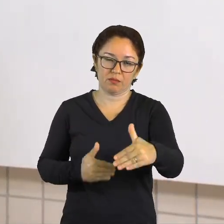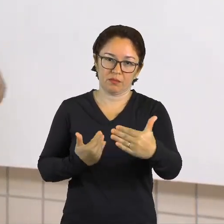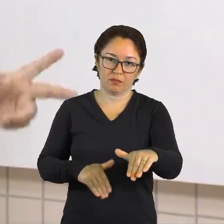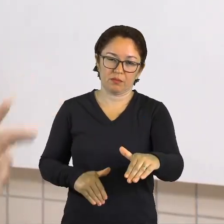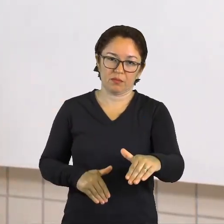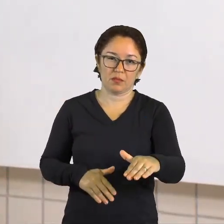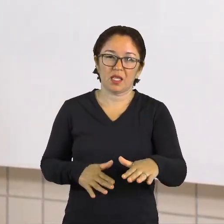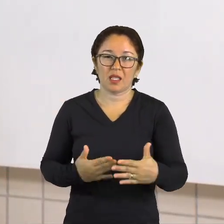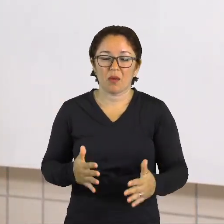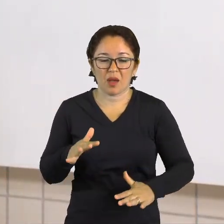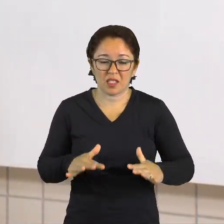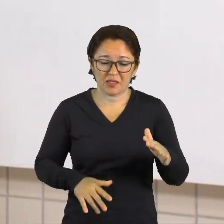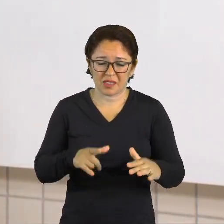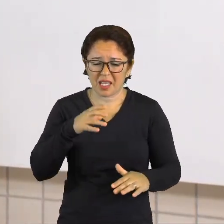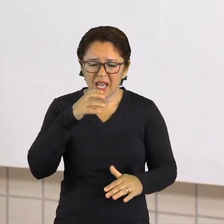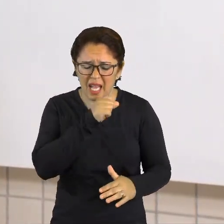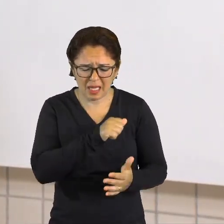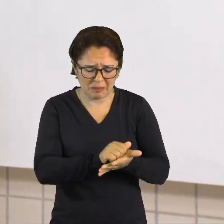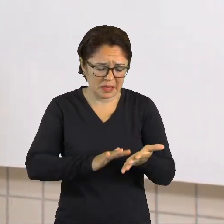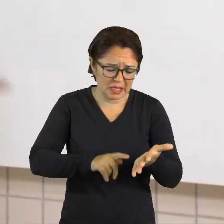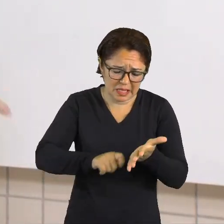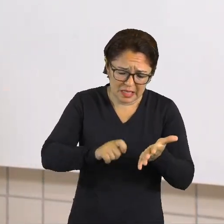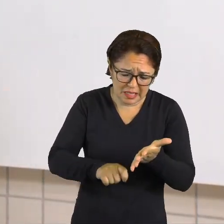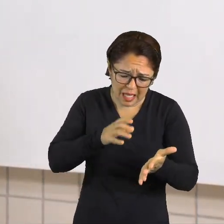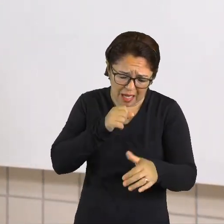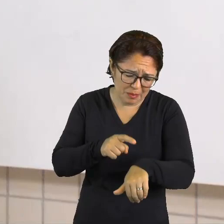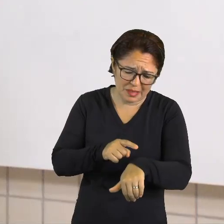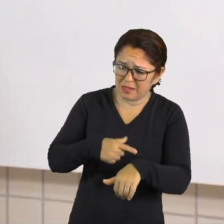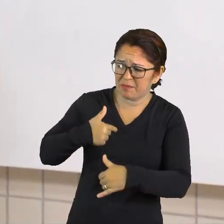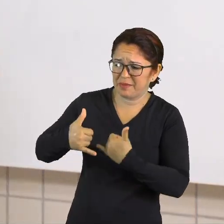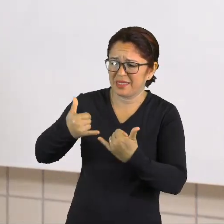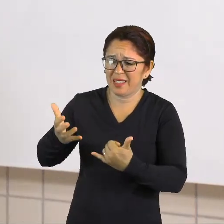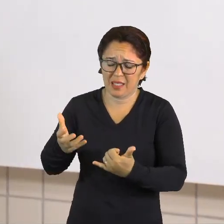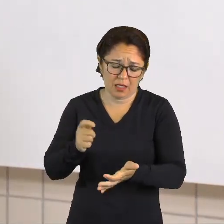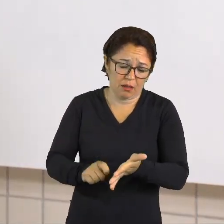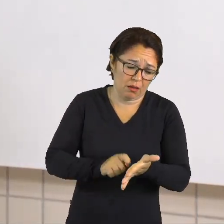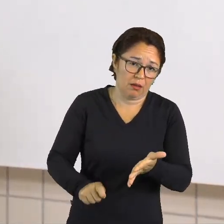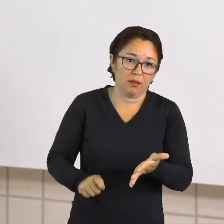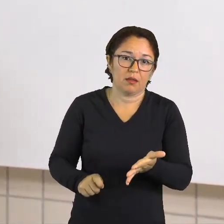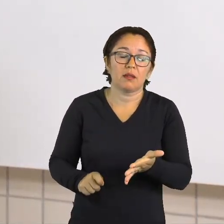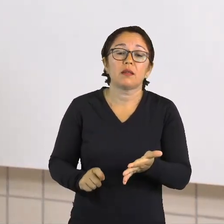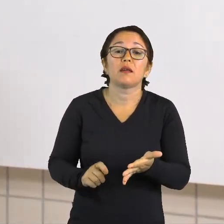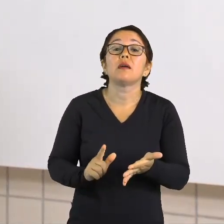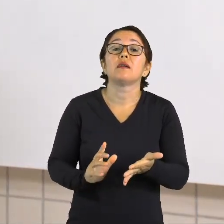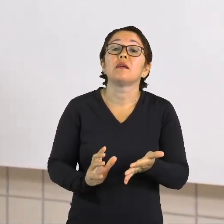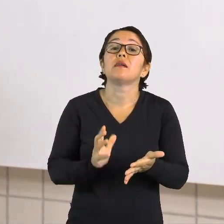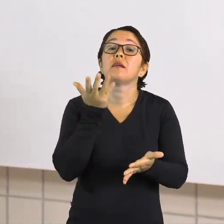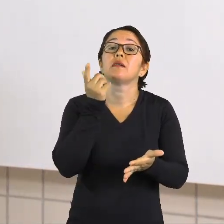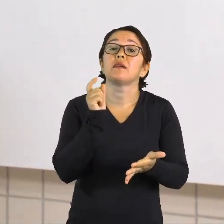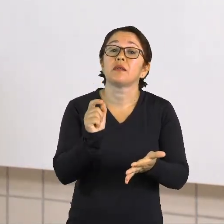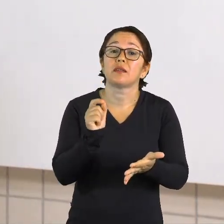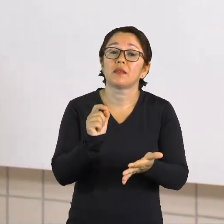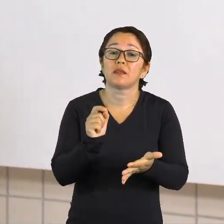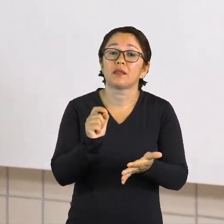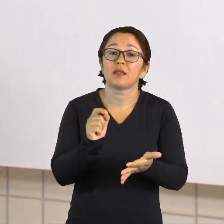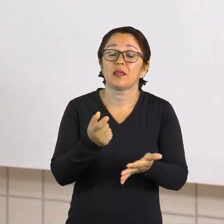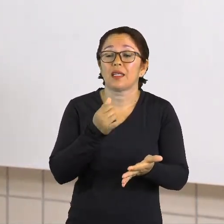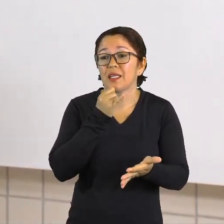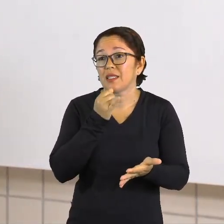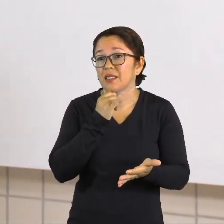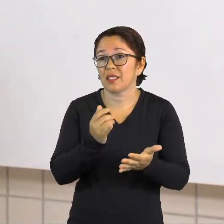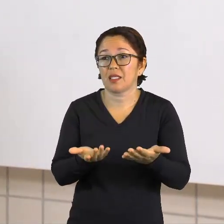querer ir brincar ou com pressa de fazer outra coisa, entra na plataforma ou